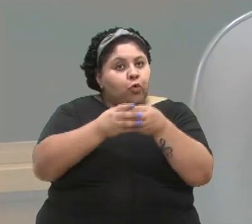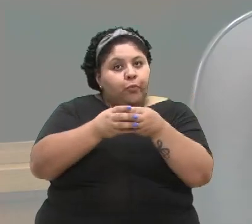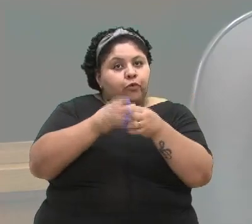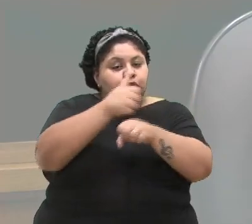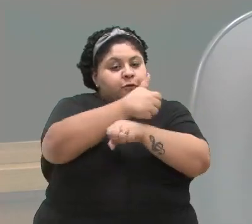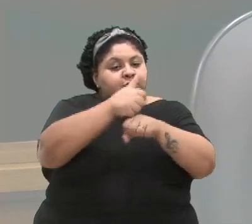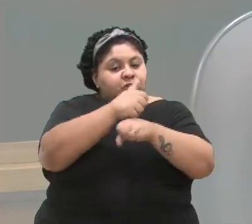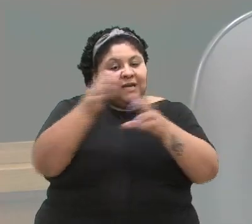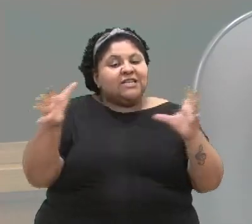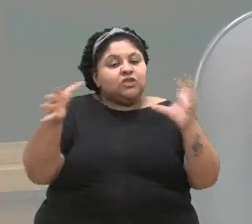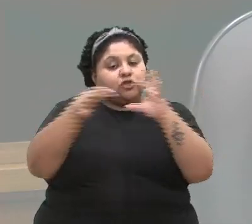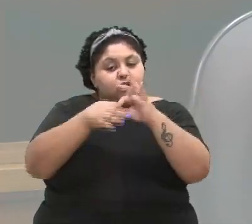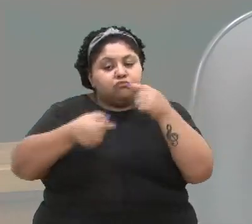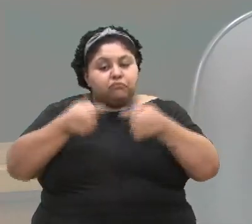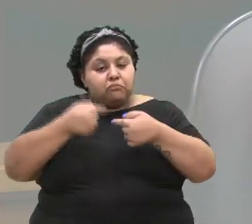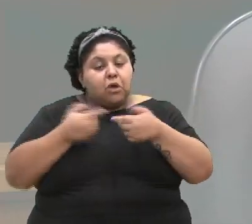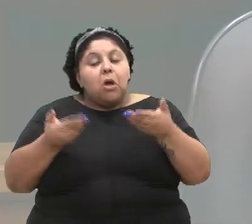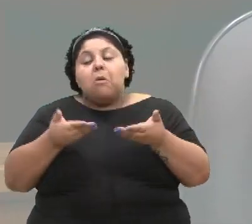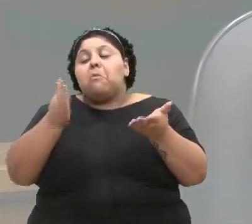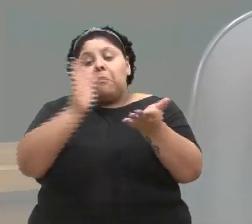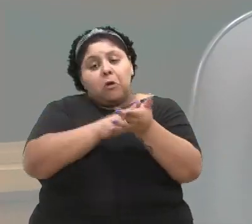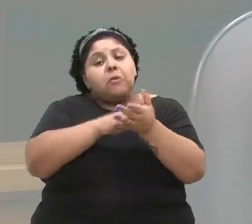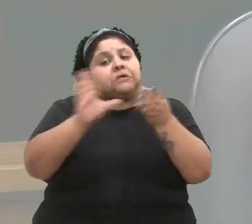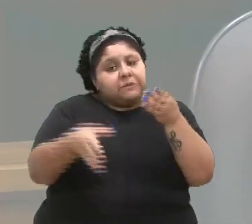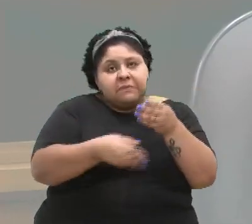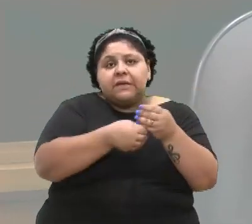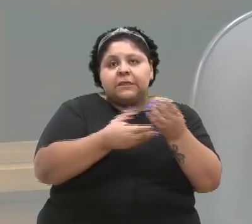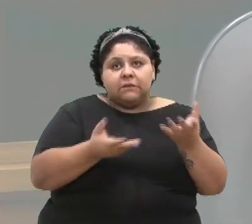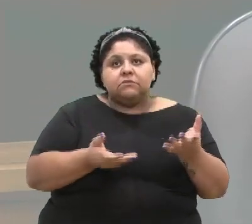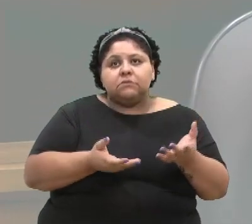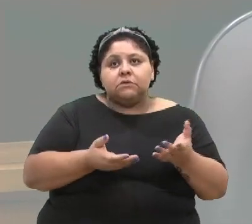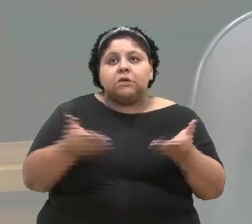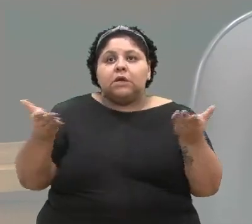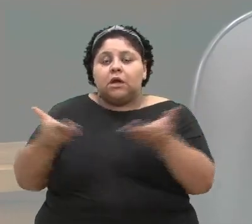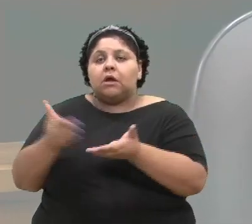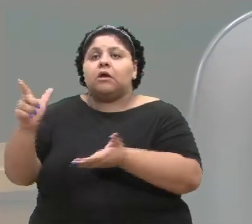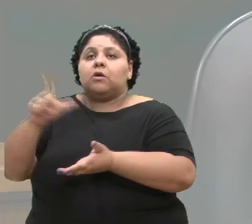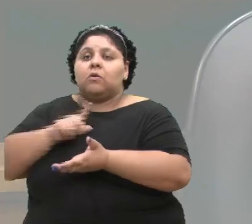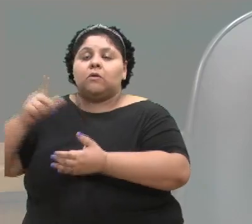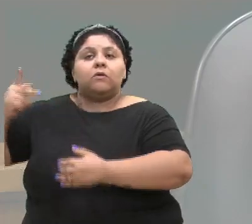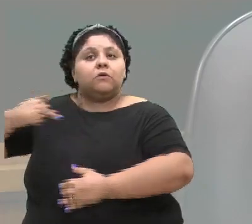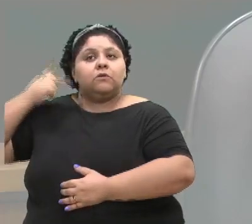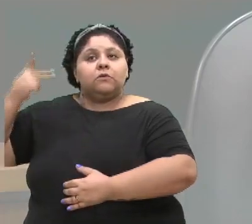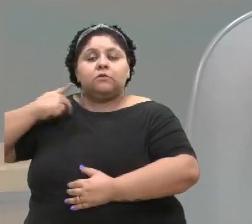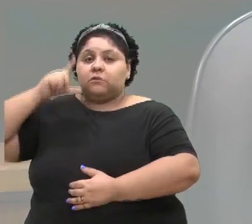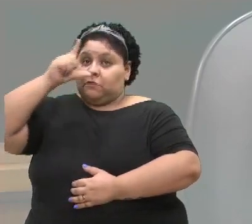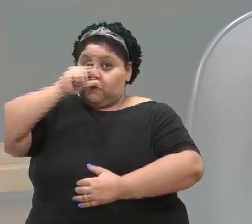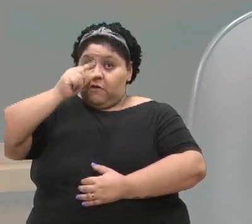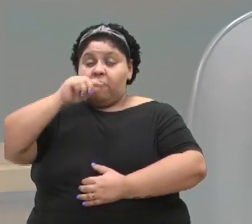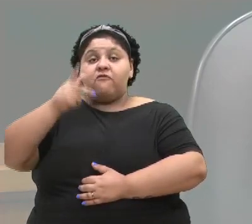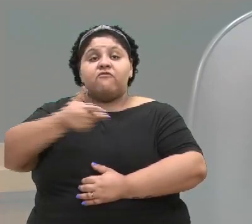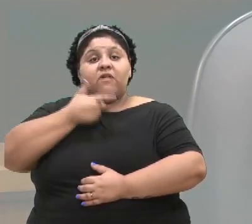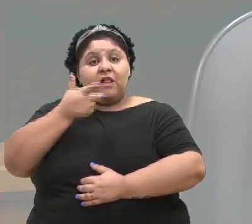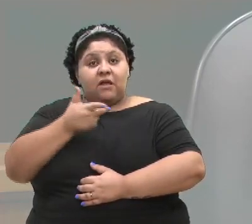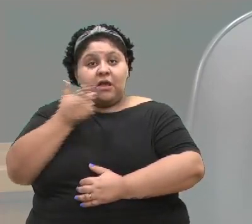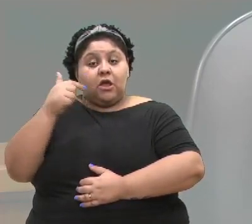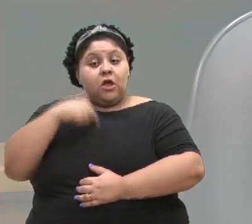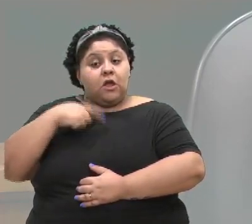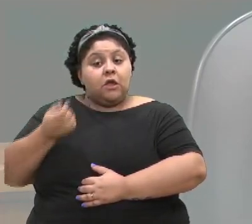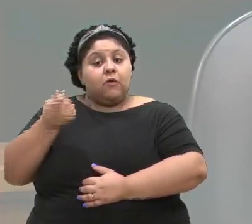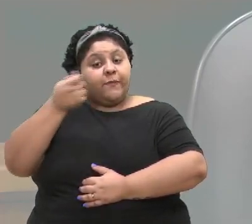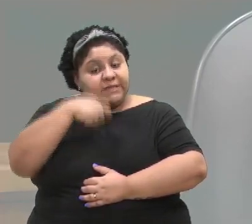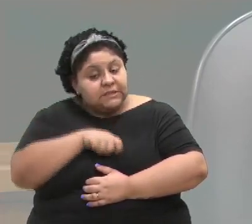isso. Pode ser proposta emendas? Agora, tem uma coisa que o vereador Fantinel falou e que eu